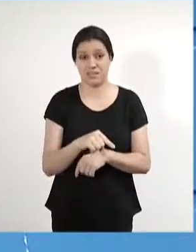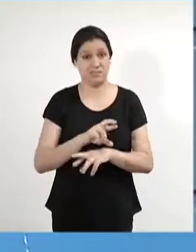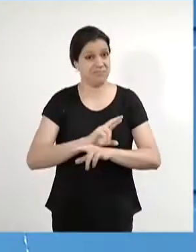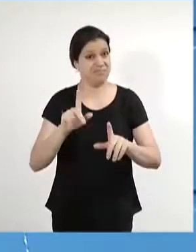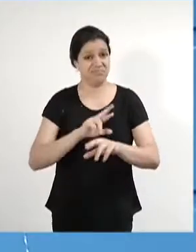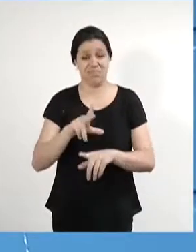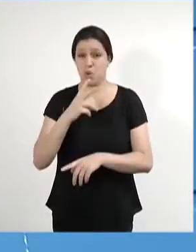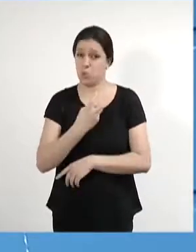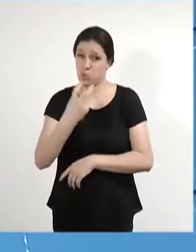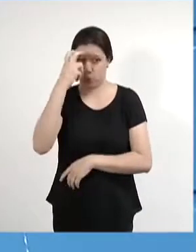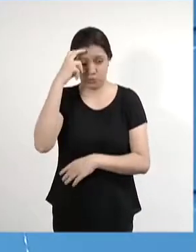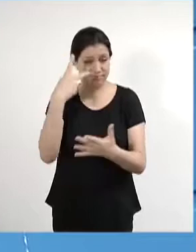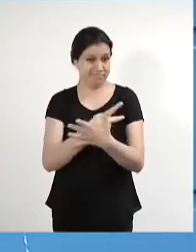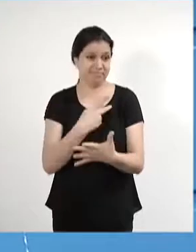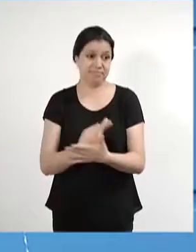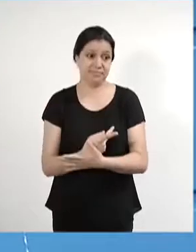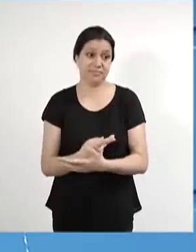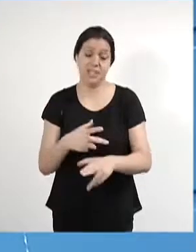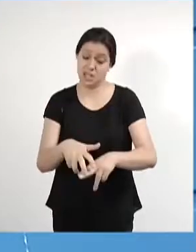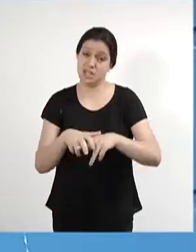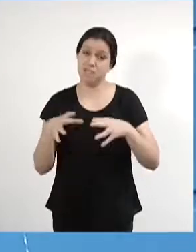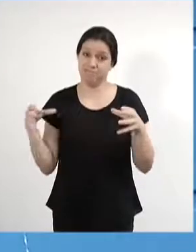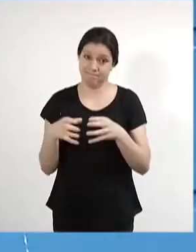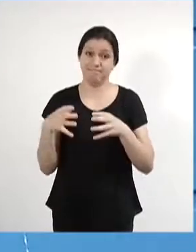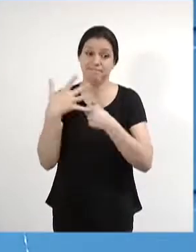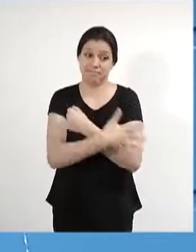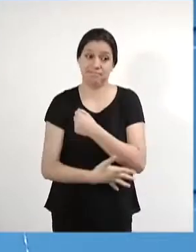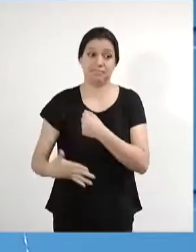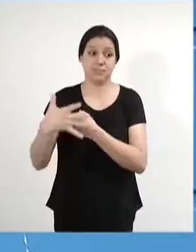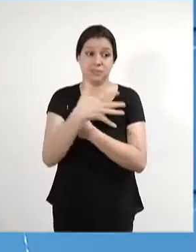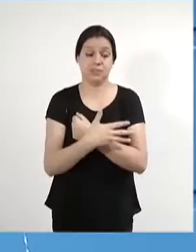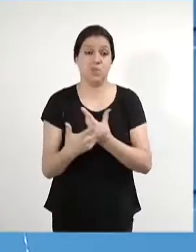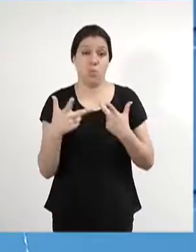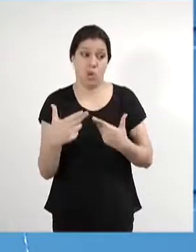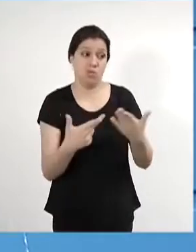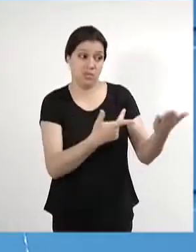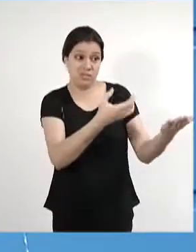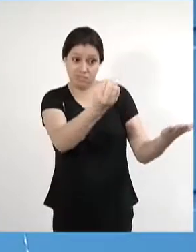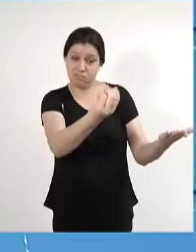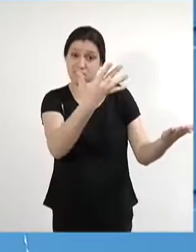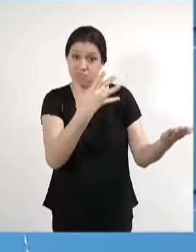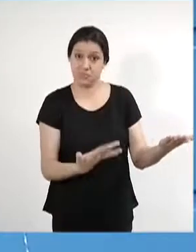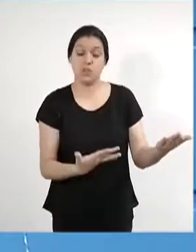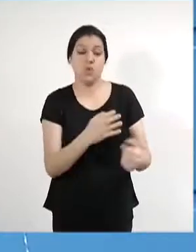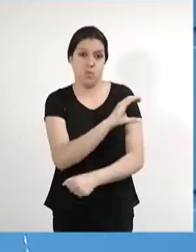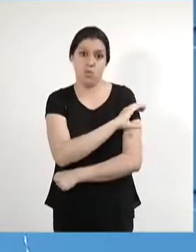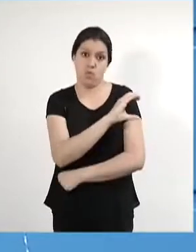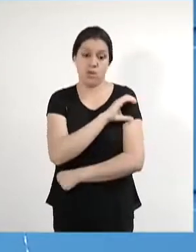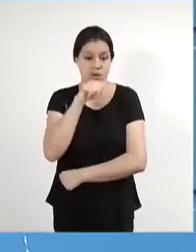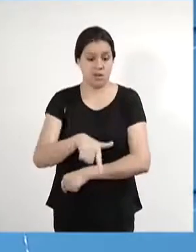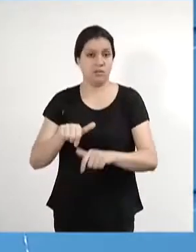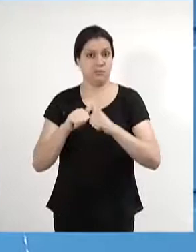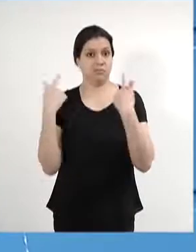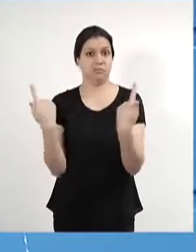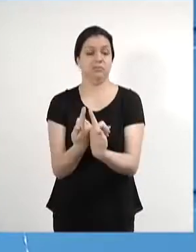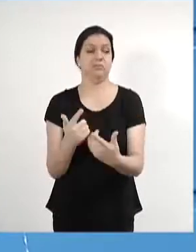cultura, e uma frente parlamentar como essa que Vossa Excelência coordena aqui nessa